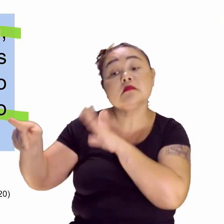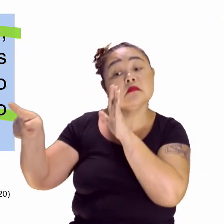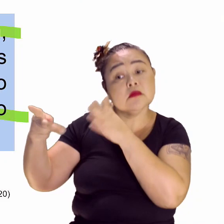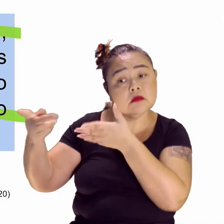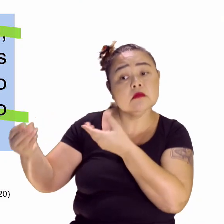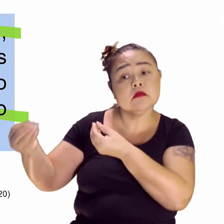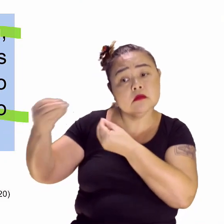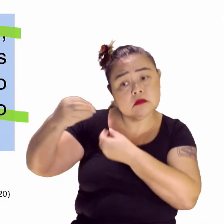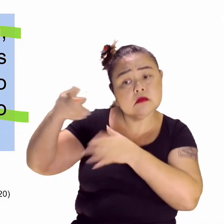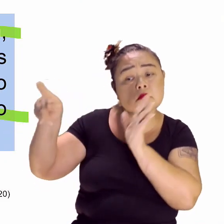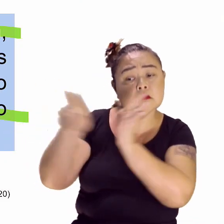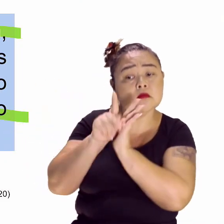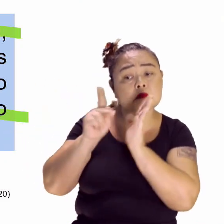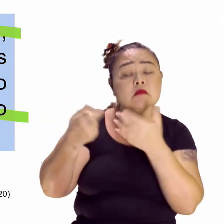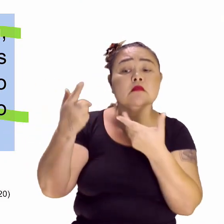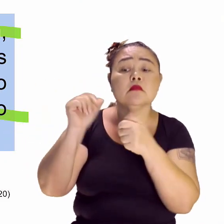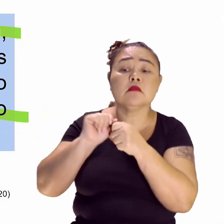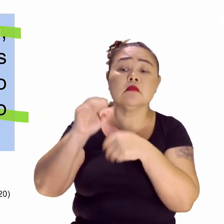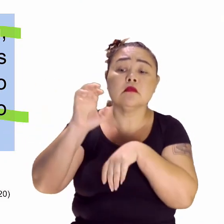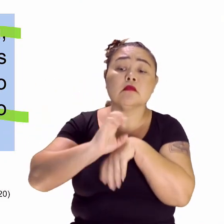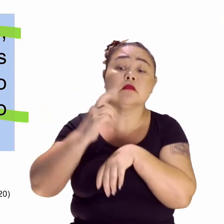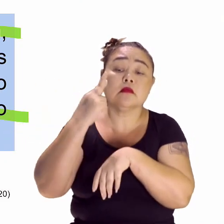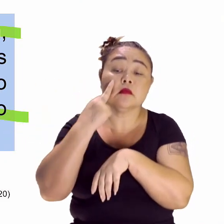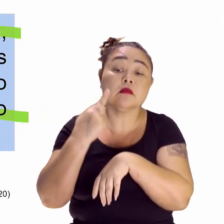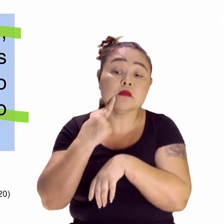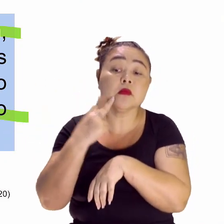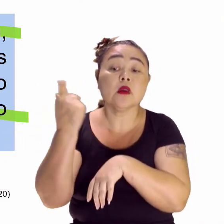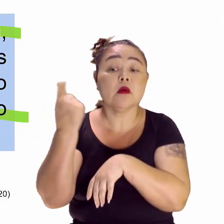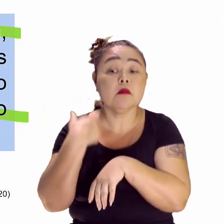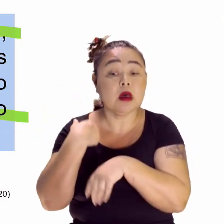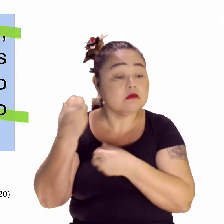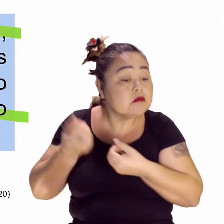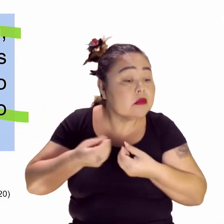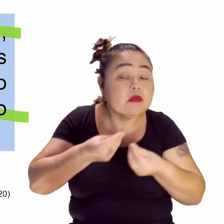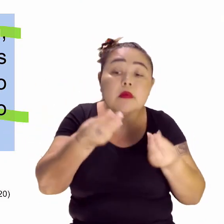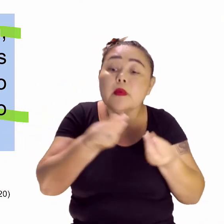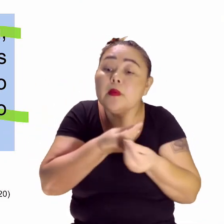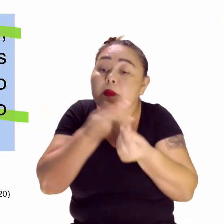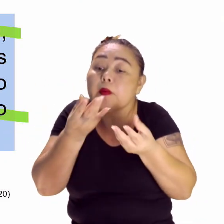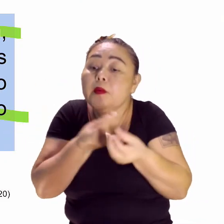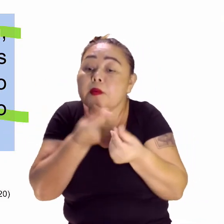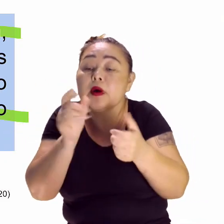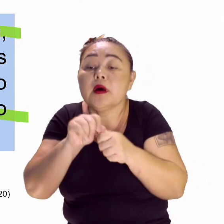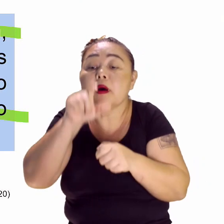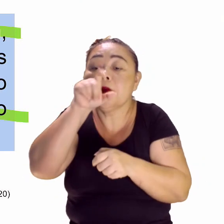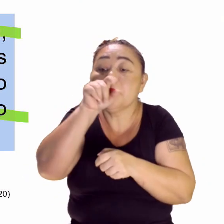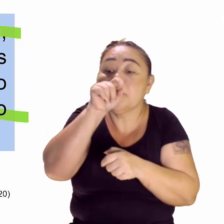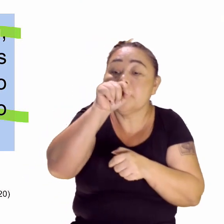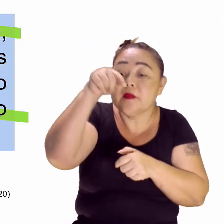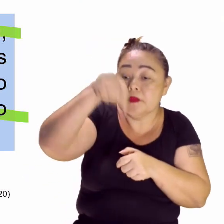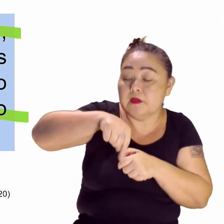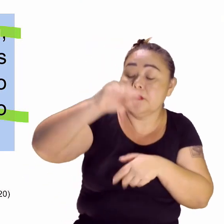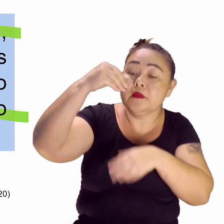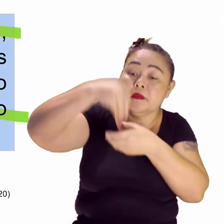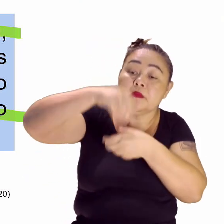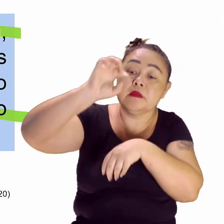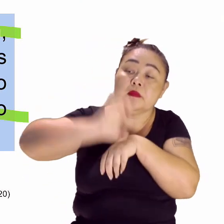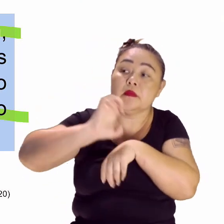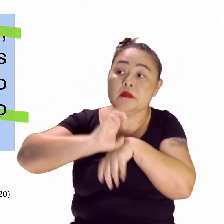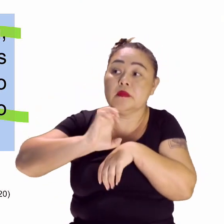próprio estado para os produtores de aves muito bem exatamente que a gente tem uma grande produção de árvores